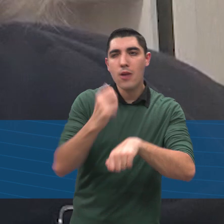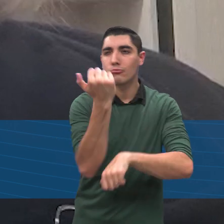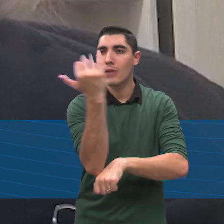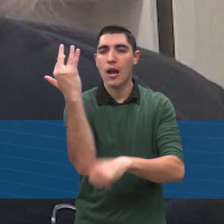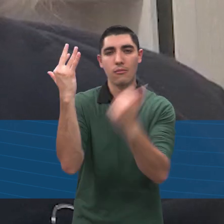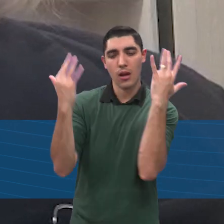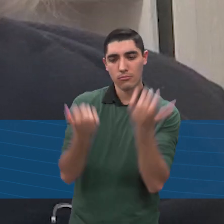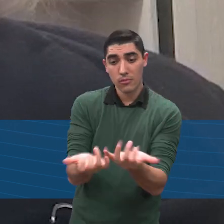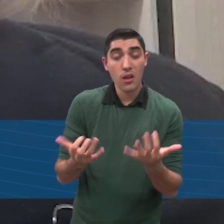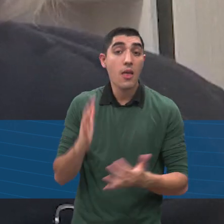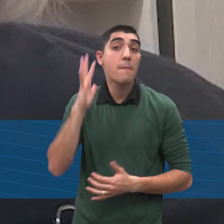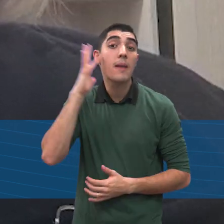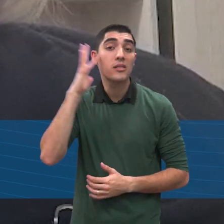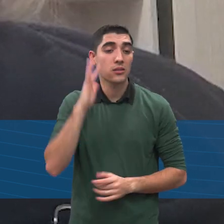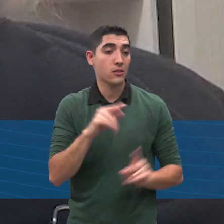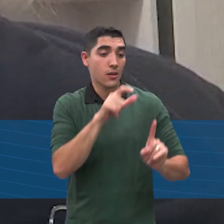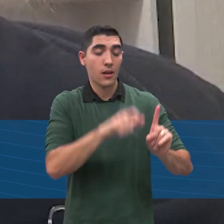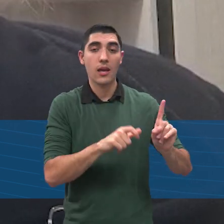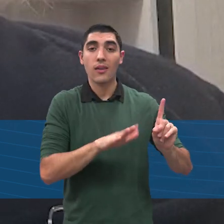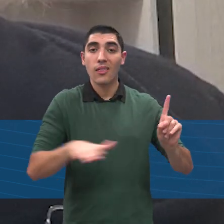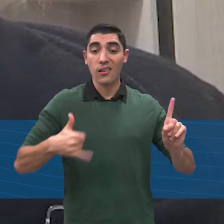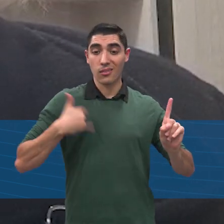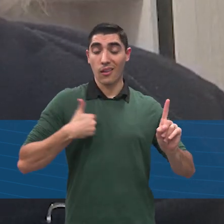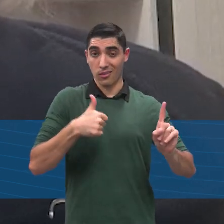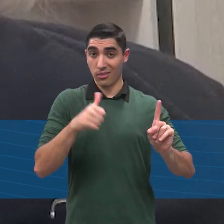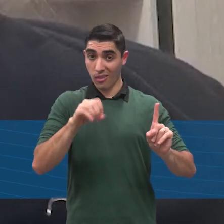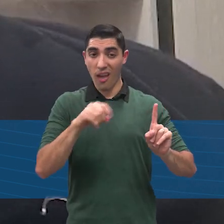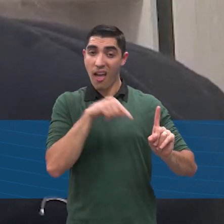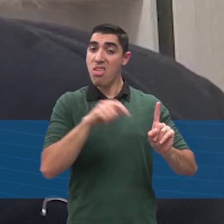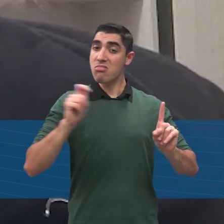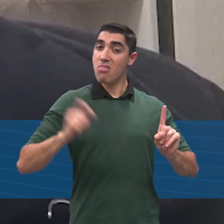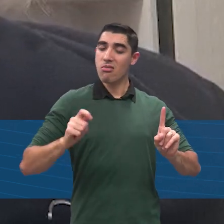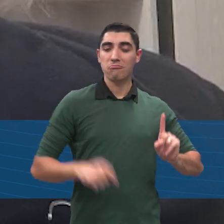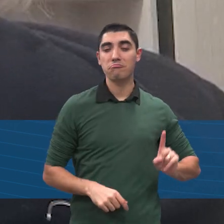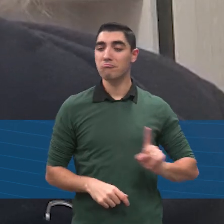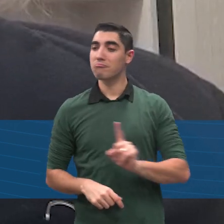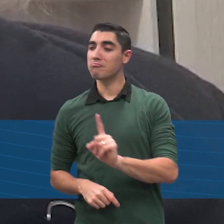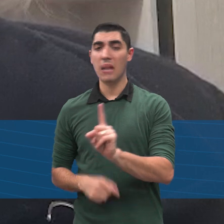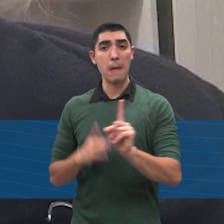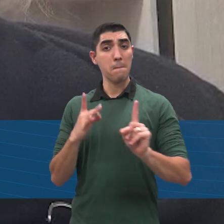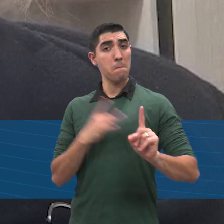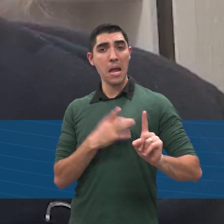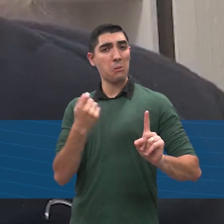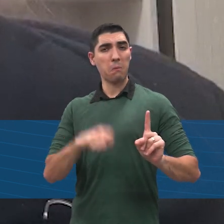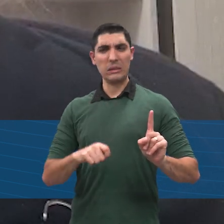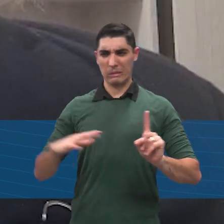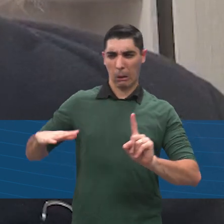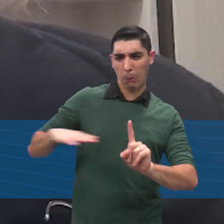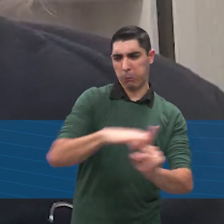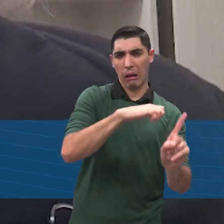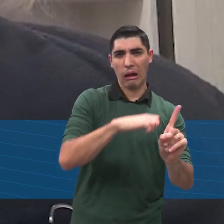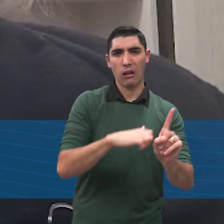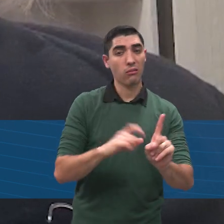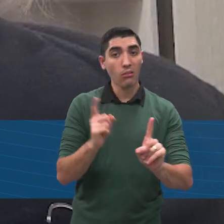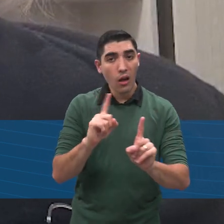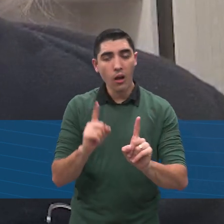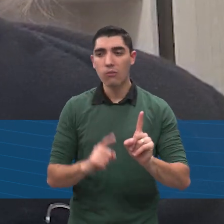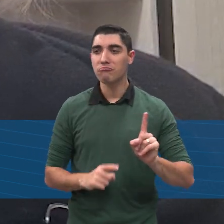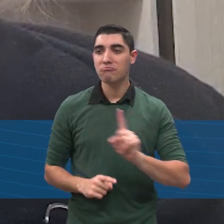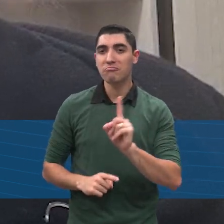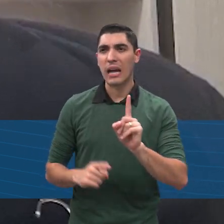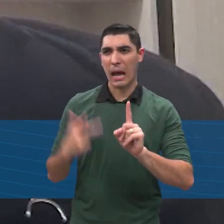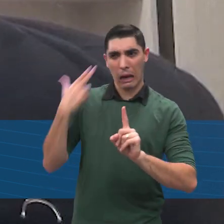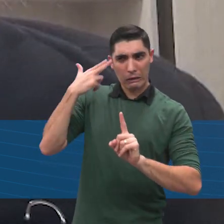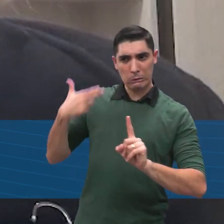permita a criança, por exemplo, um jovem de 10 anos poder andar sem medo de ser atropelado, sem medo